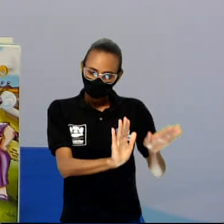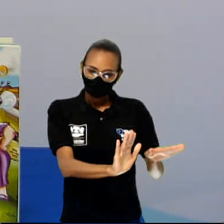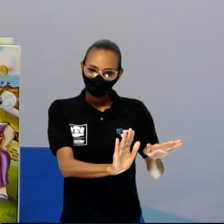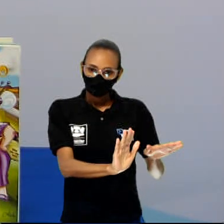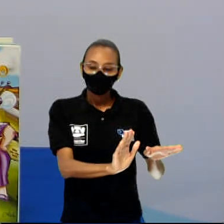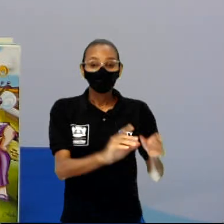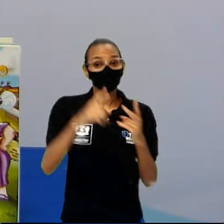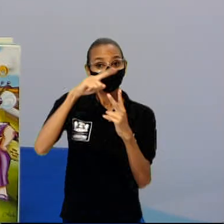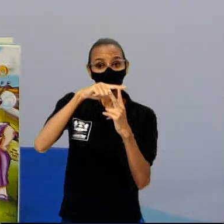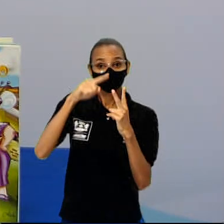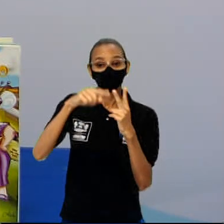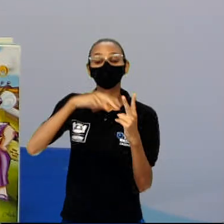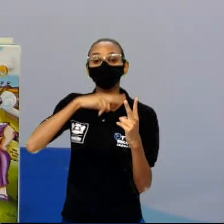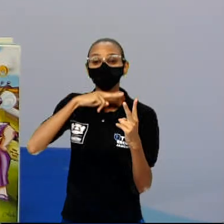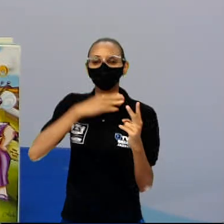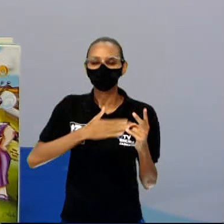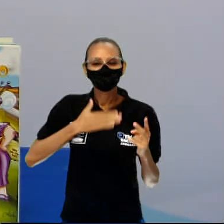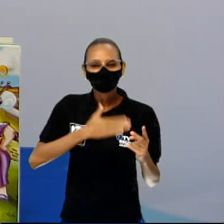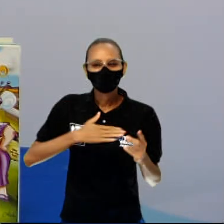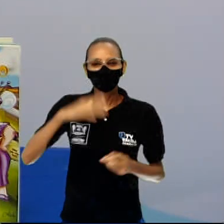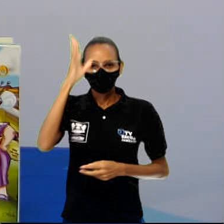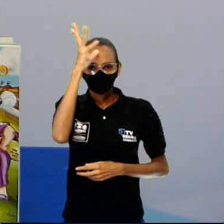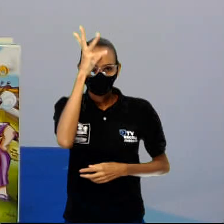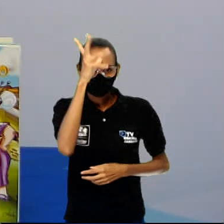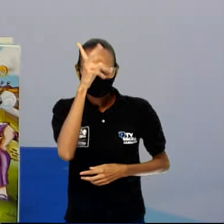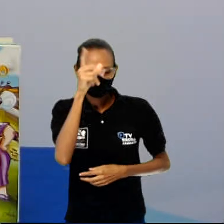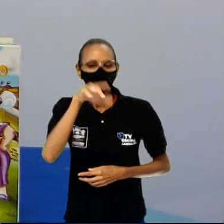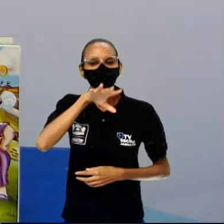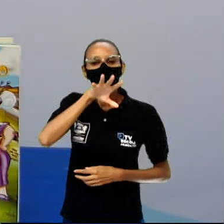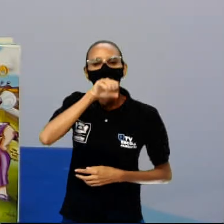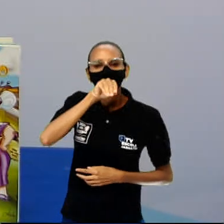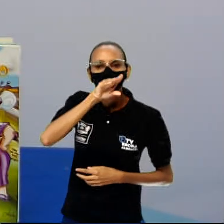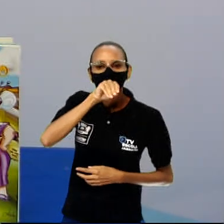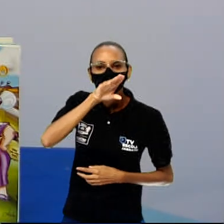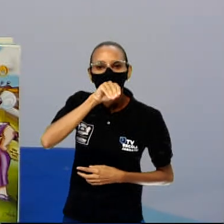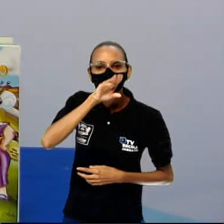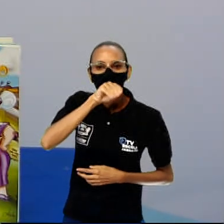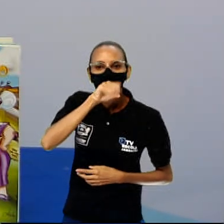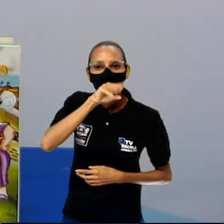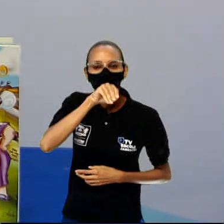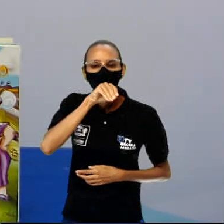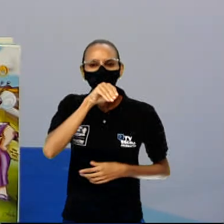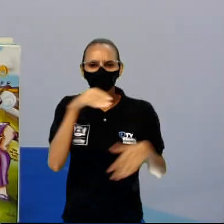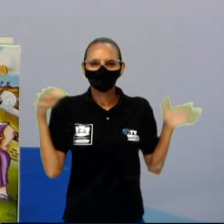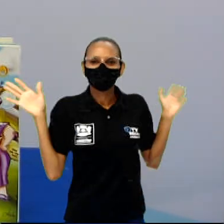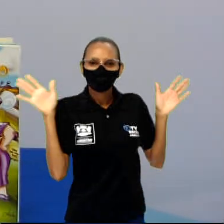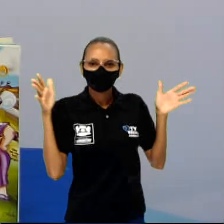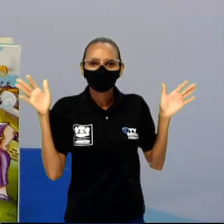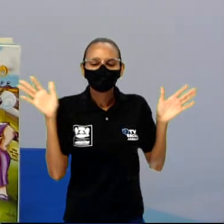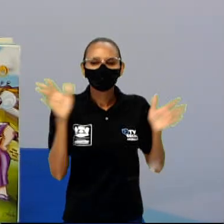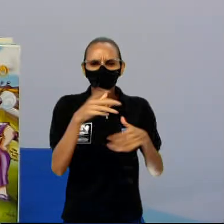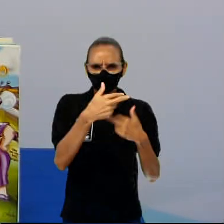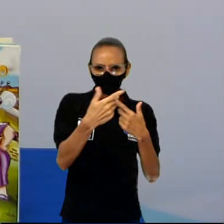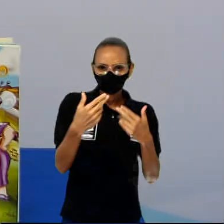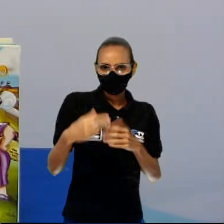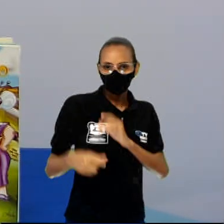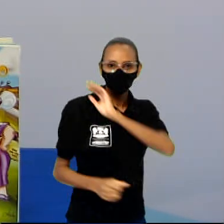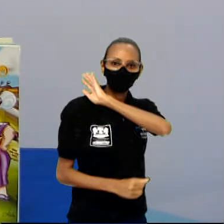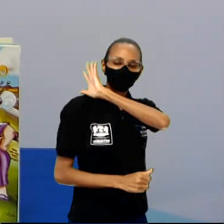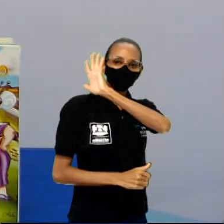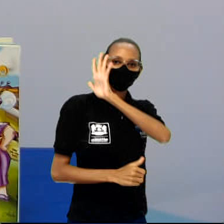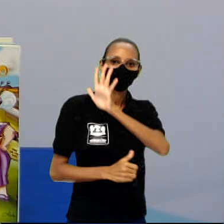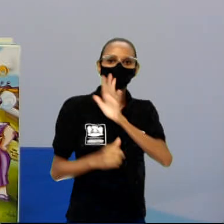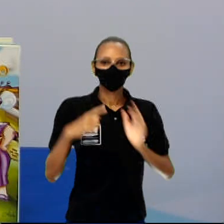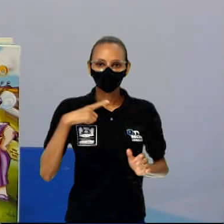animais tinha galinha, pato, olha, ganso, pavão, o que vocês imaginarem de